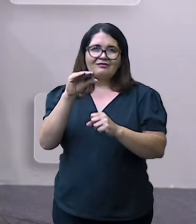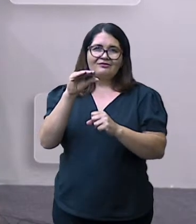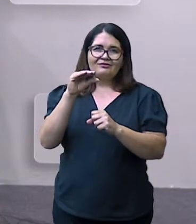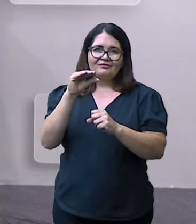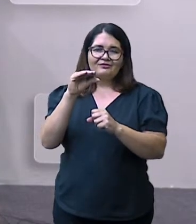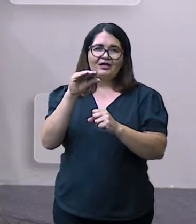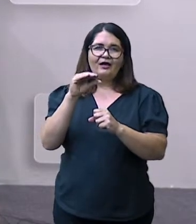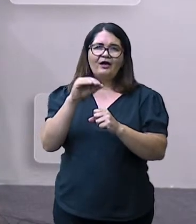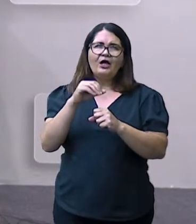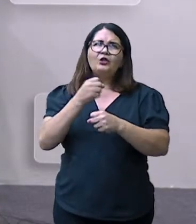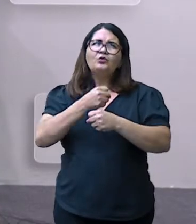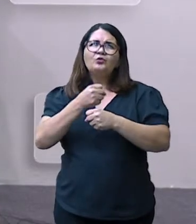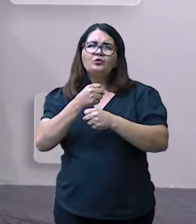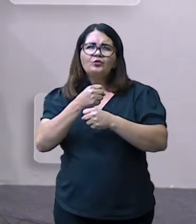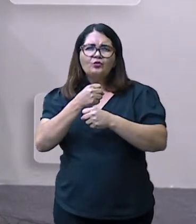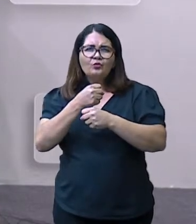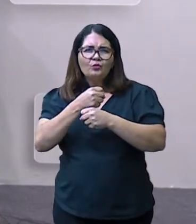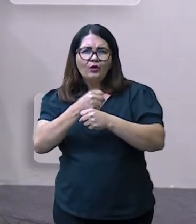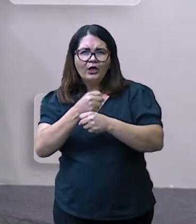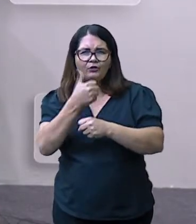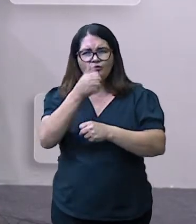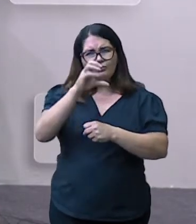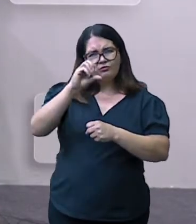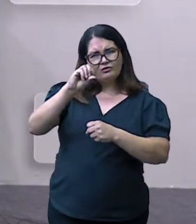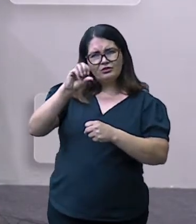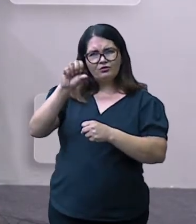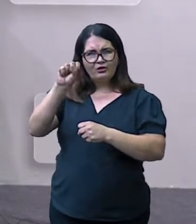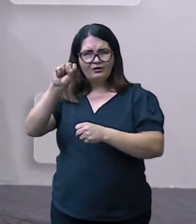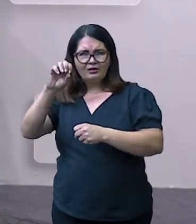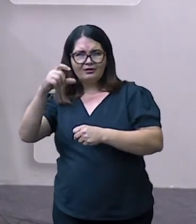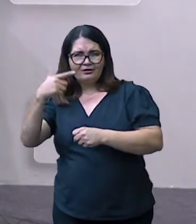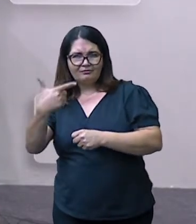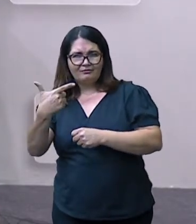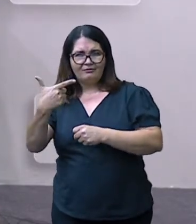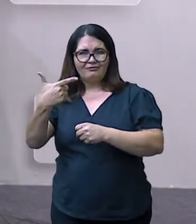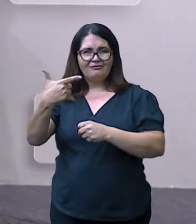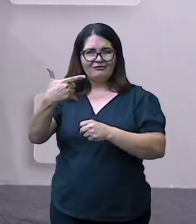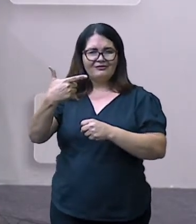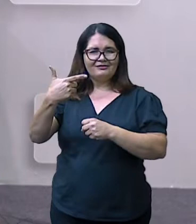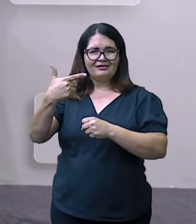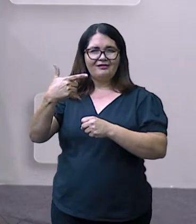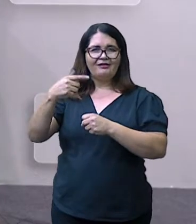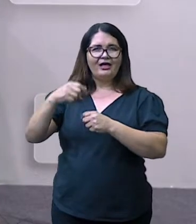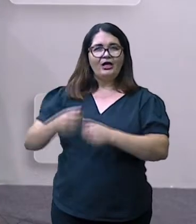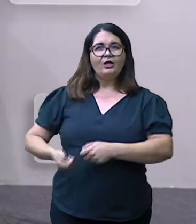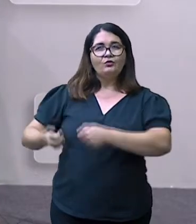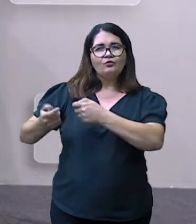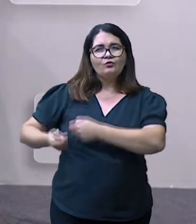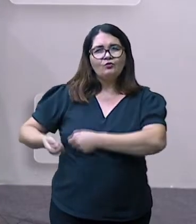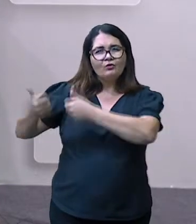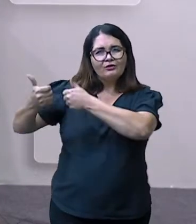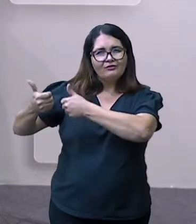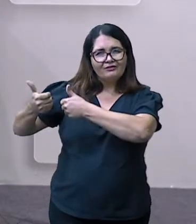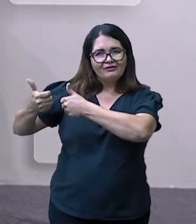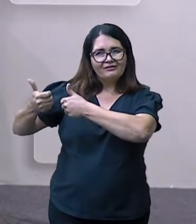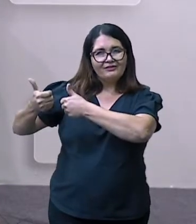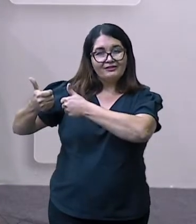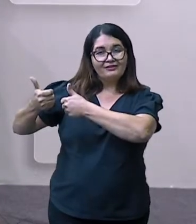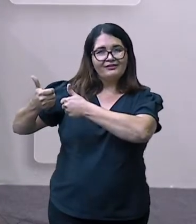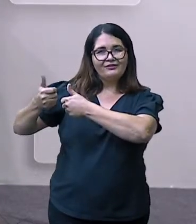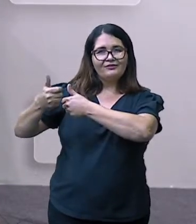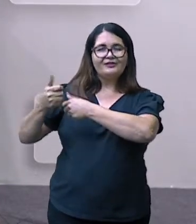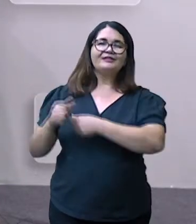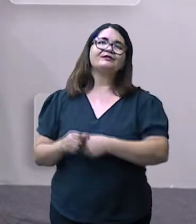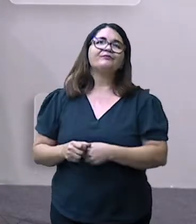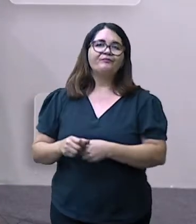em 82, passar de ano novo, para 81 para 82, ele fez um